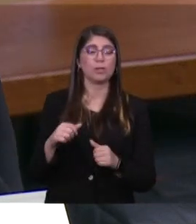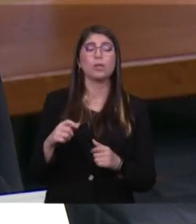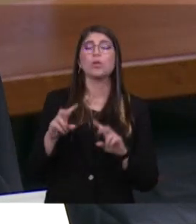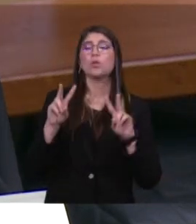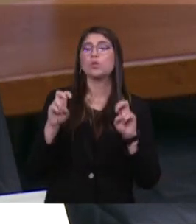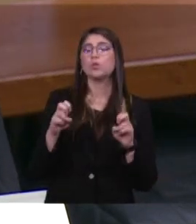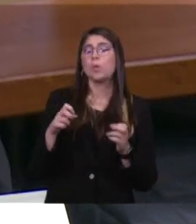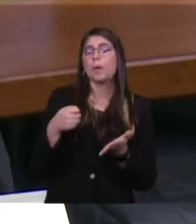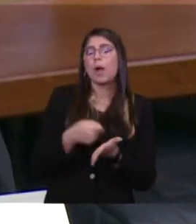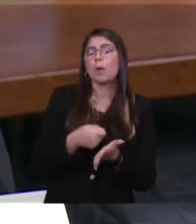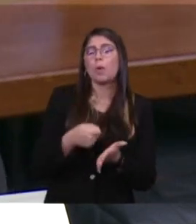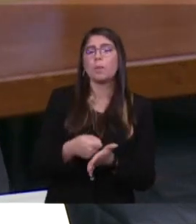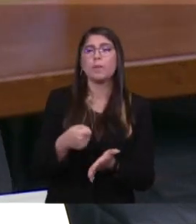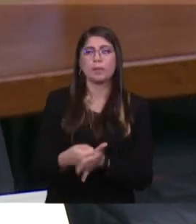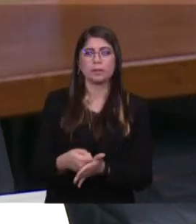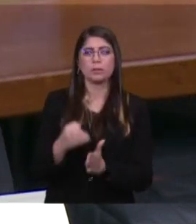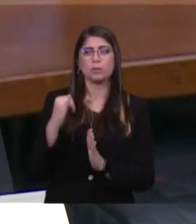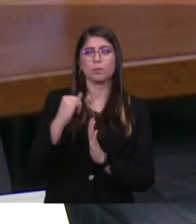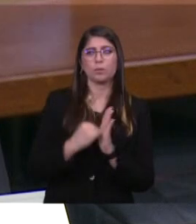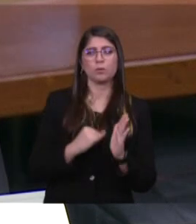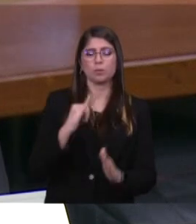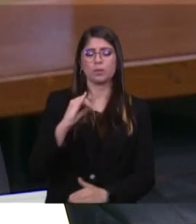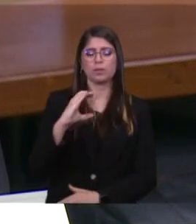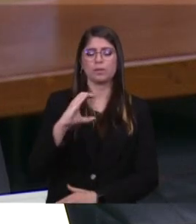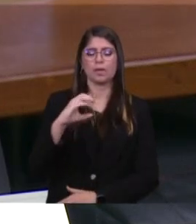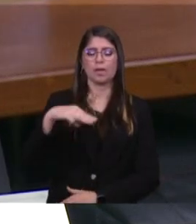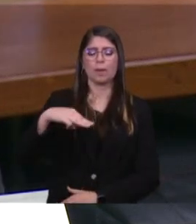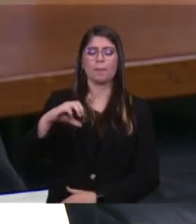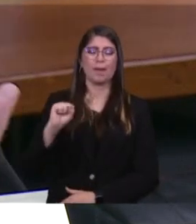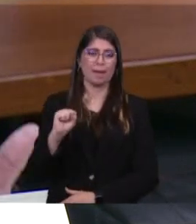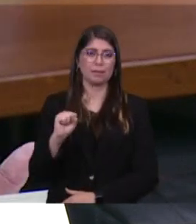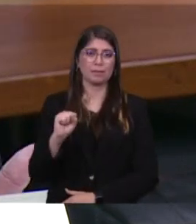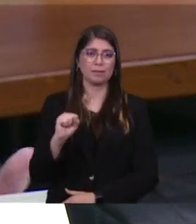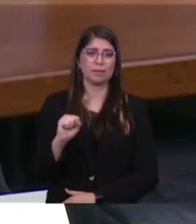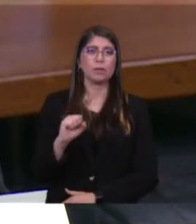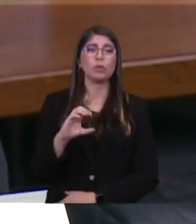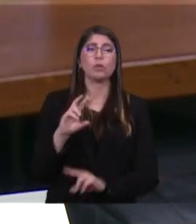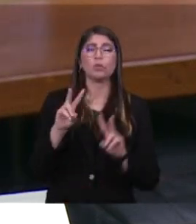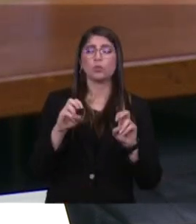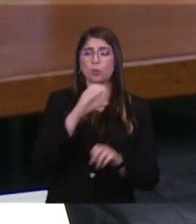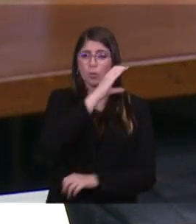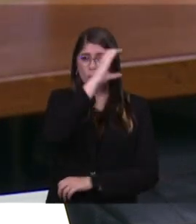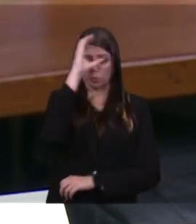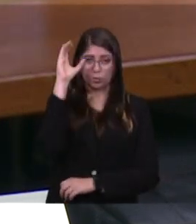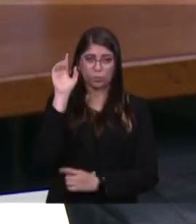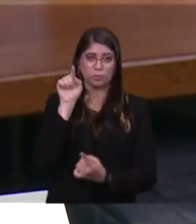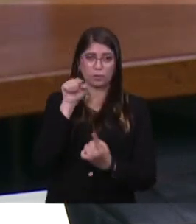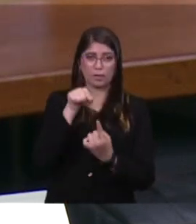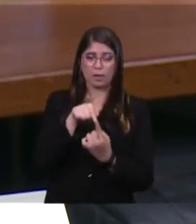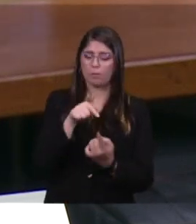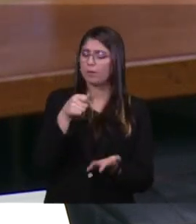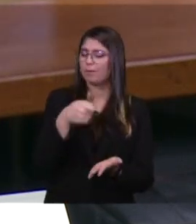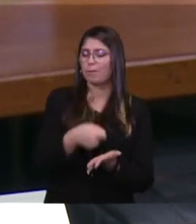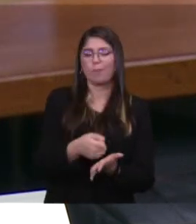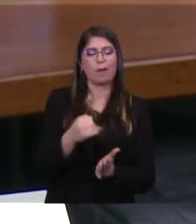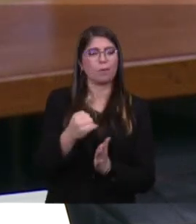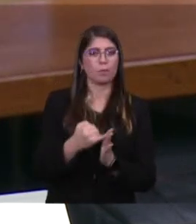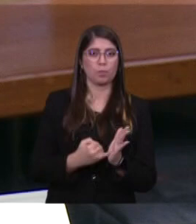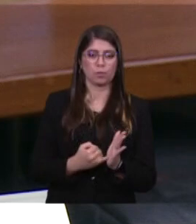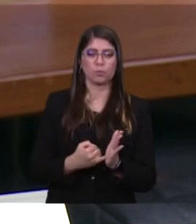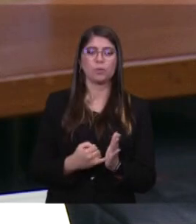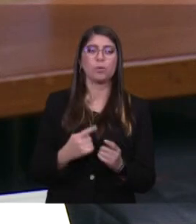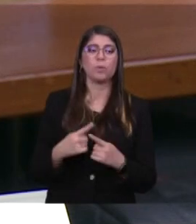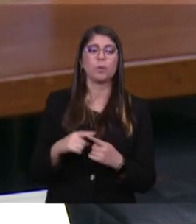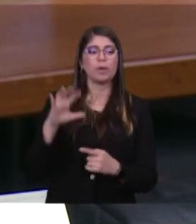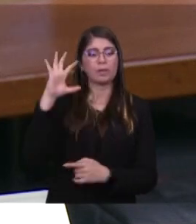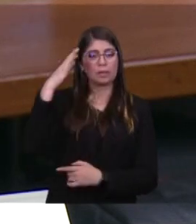do ICMS nas operações interestaduais destinadas a consumidor final não contribuinte do imposto, em vista do que foi